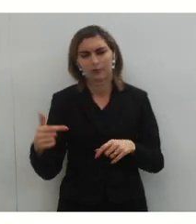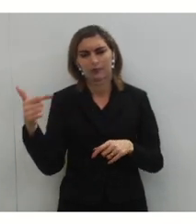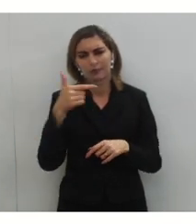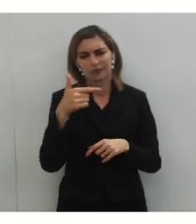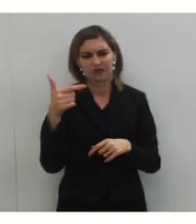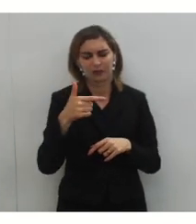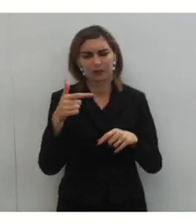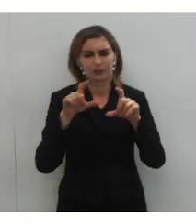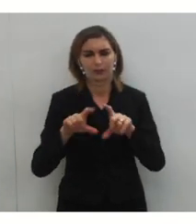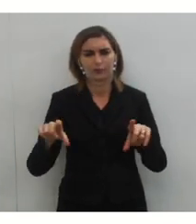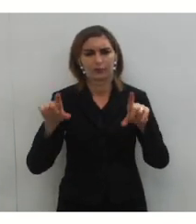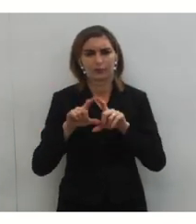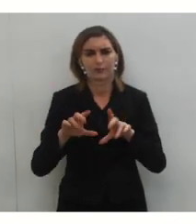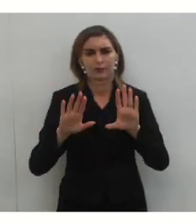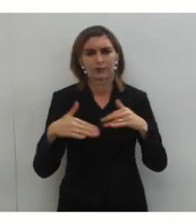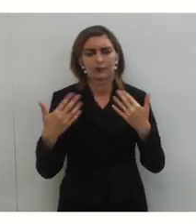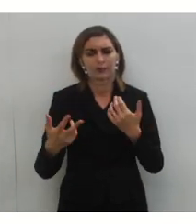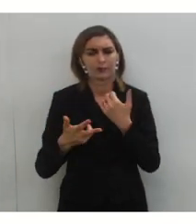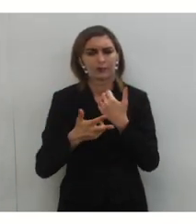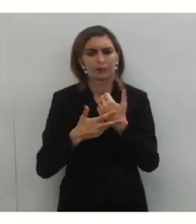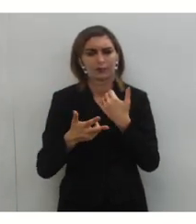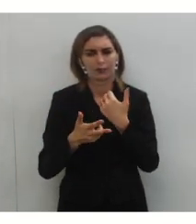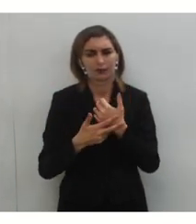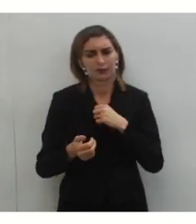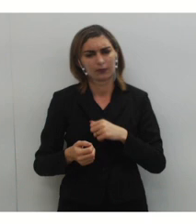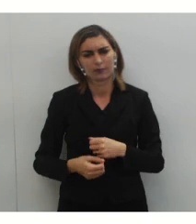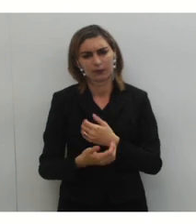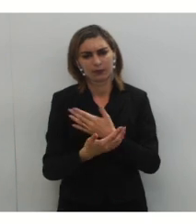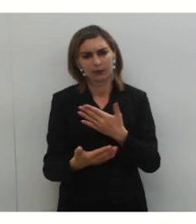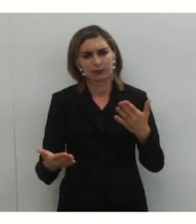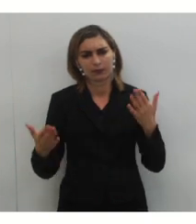segunda oração, qual é o verbo?